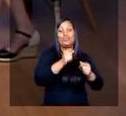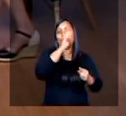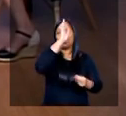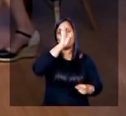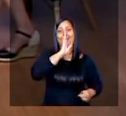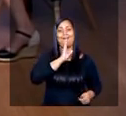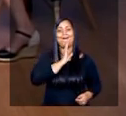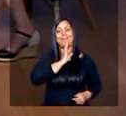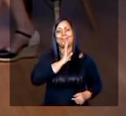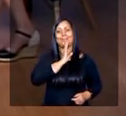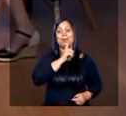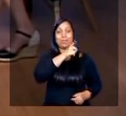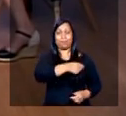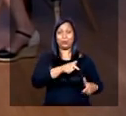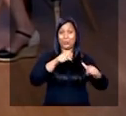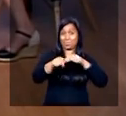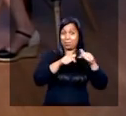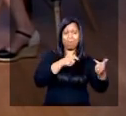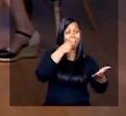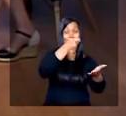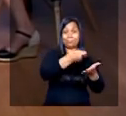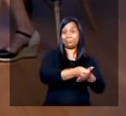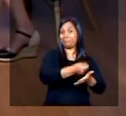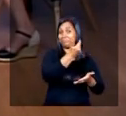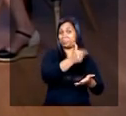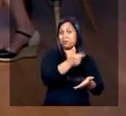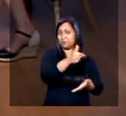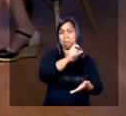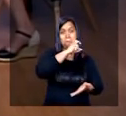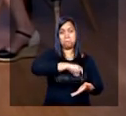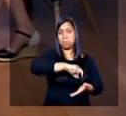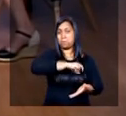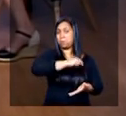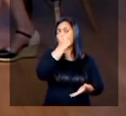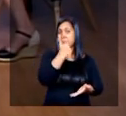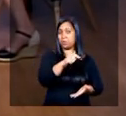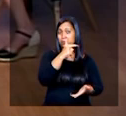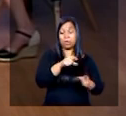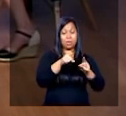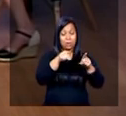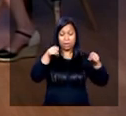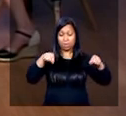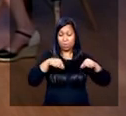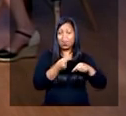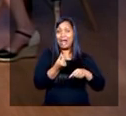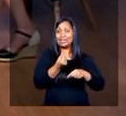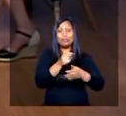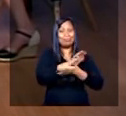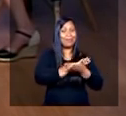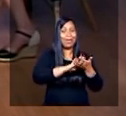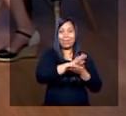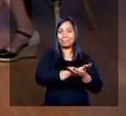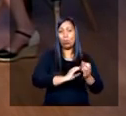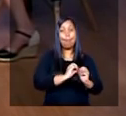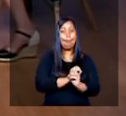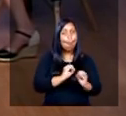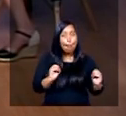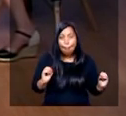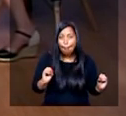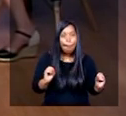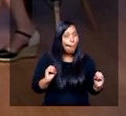que quem trabalha não recebe, né? Então, é uma instituição sem fins lucrativos mesmo, né? A gente